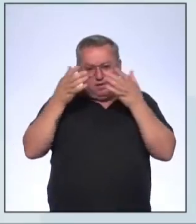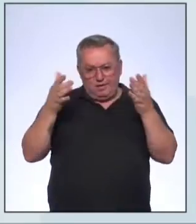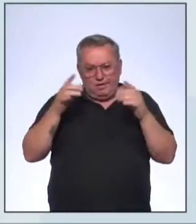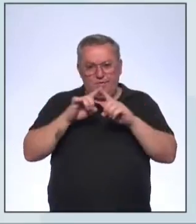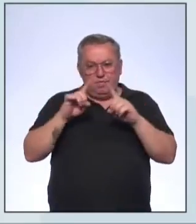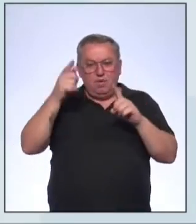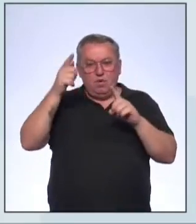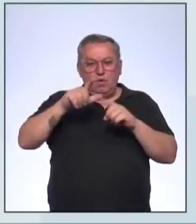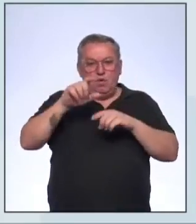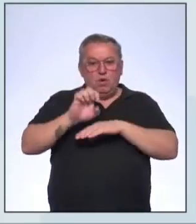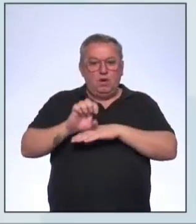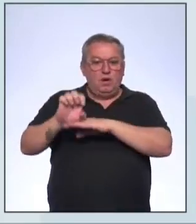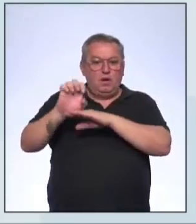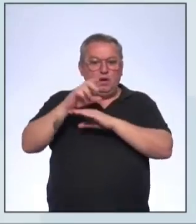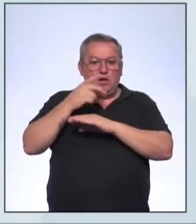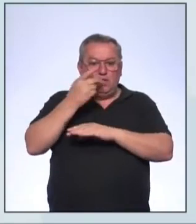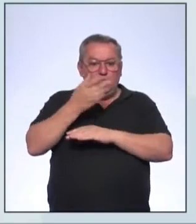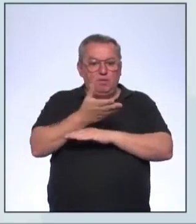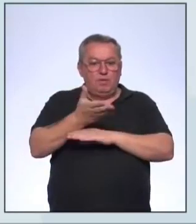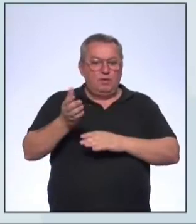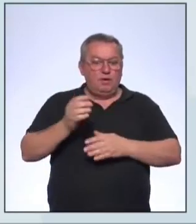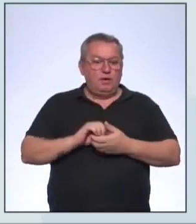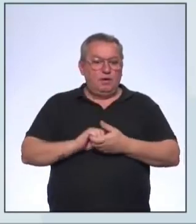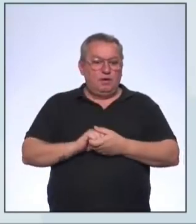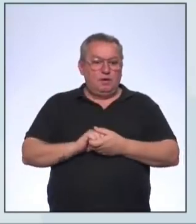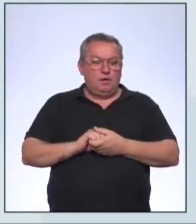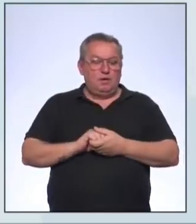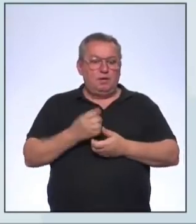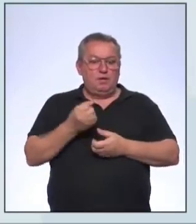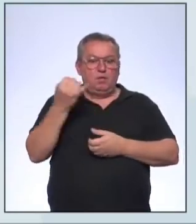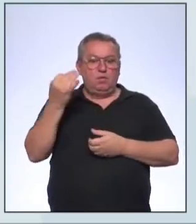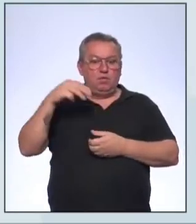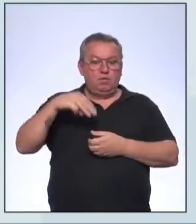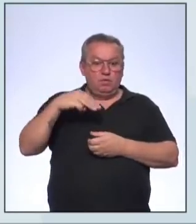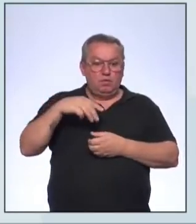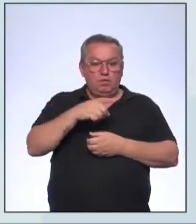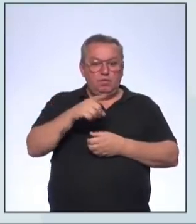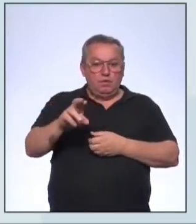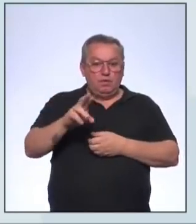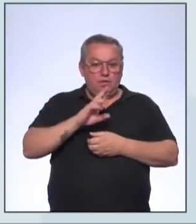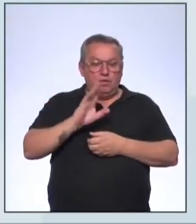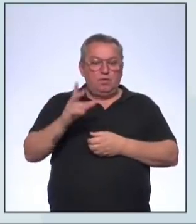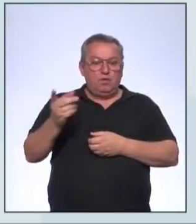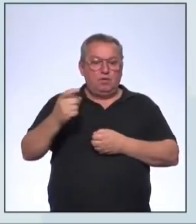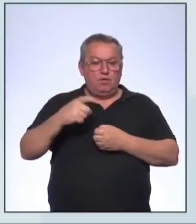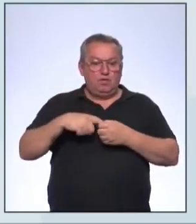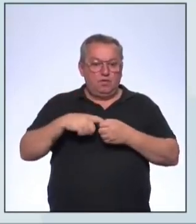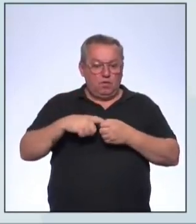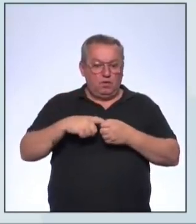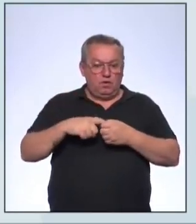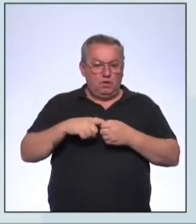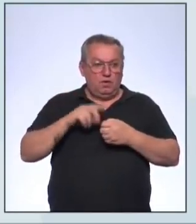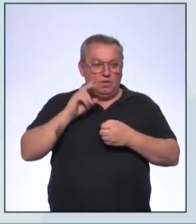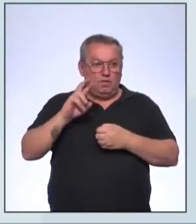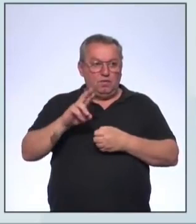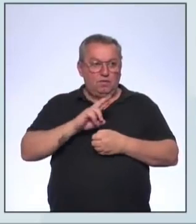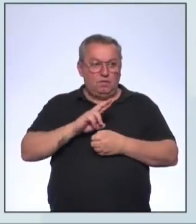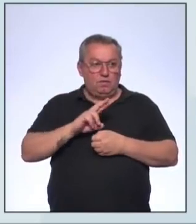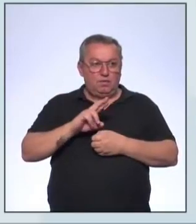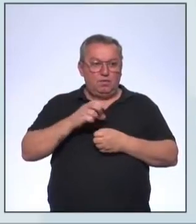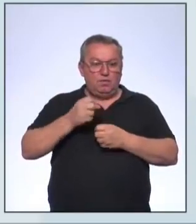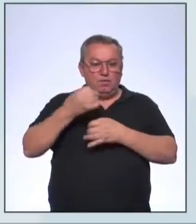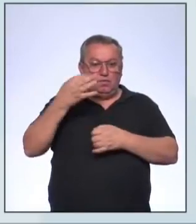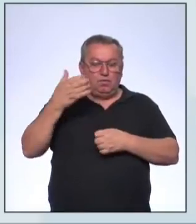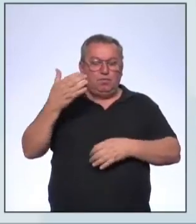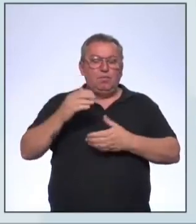Mas qual o outro estado que eu citei para vocês aí? Vamos dar alguns minutinhos aí para vocês responderem, já já a gente volta e vamos responder. E respondam no